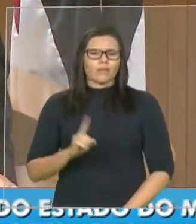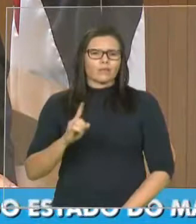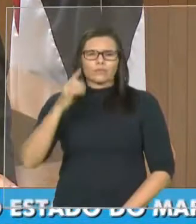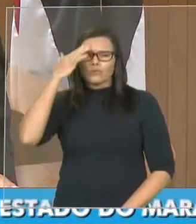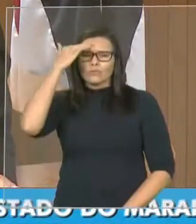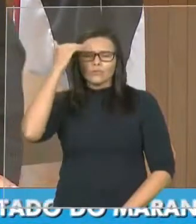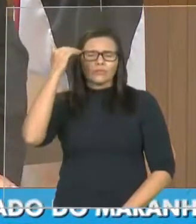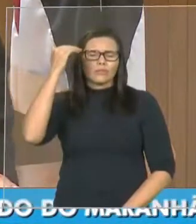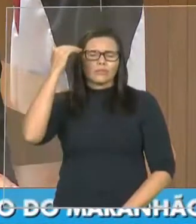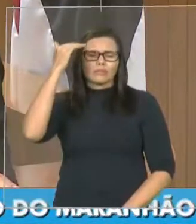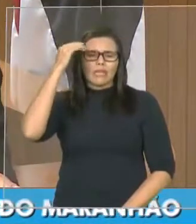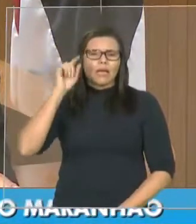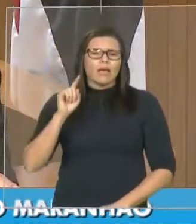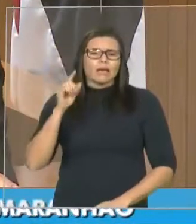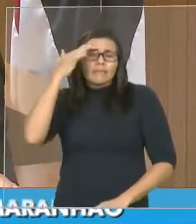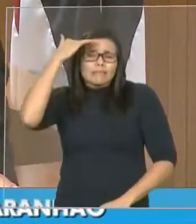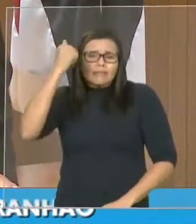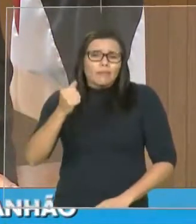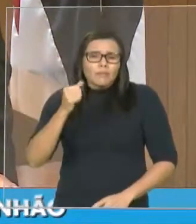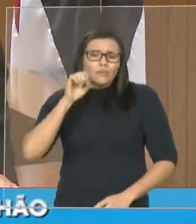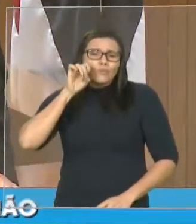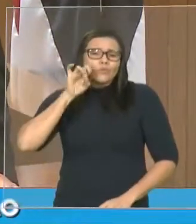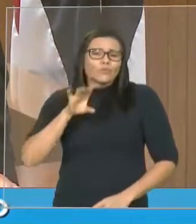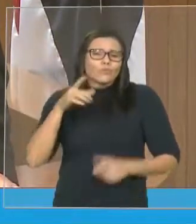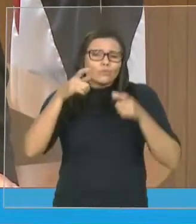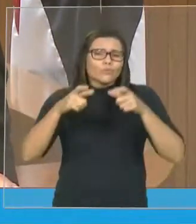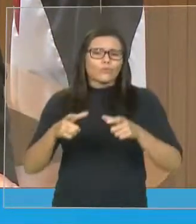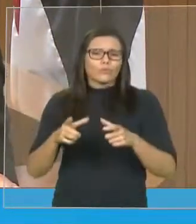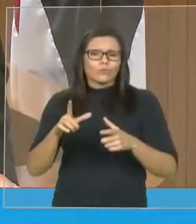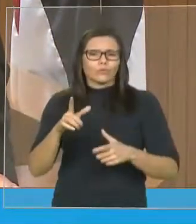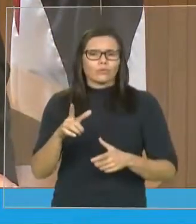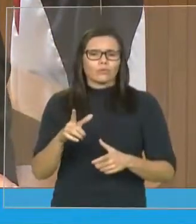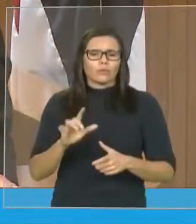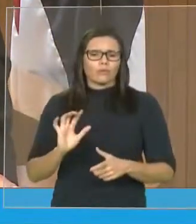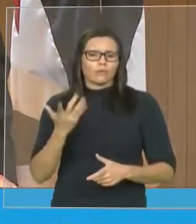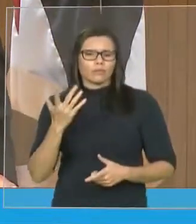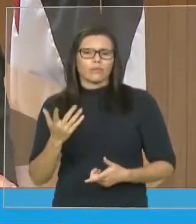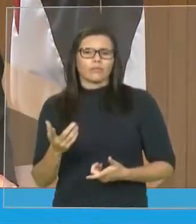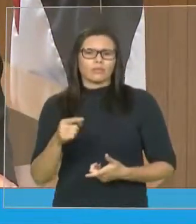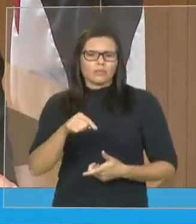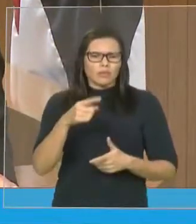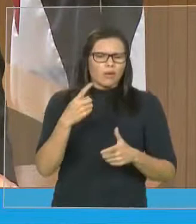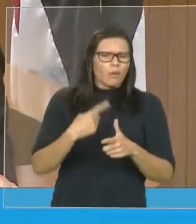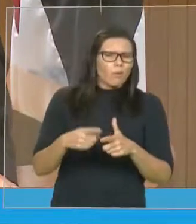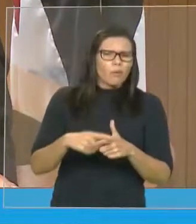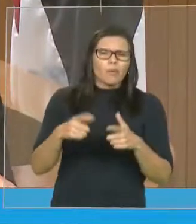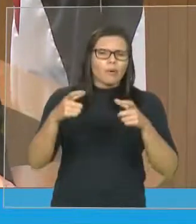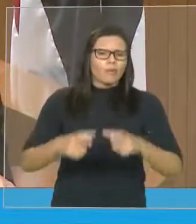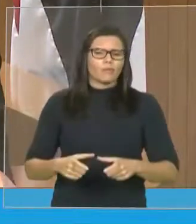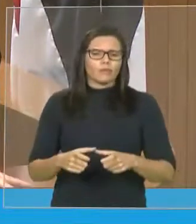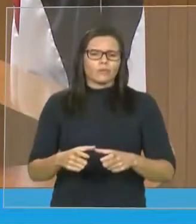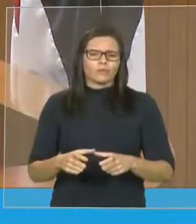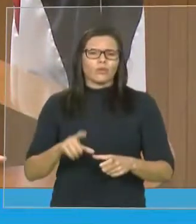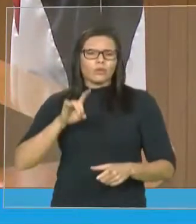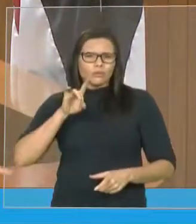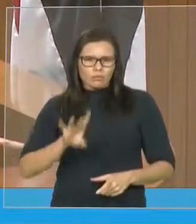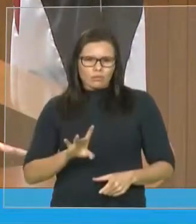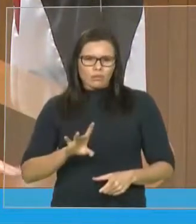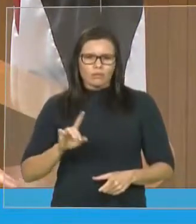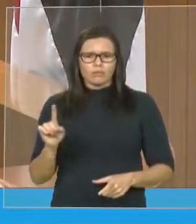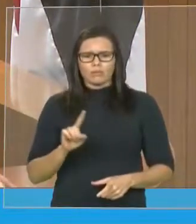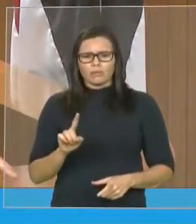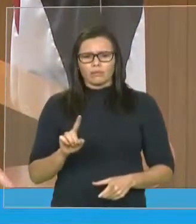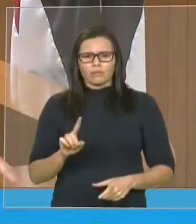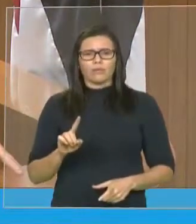plenário diversos gestores e ex-gestores, pessoas que já trabalharam com o dinheiro público na ordenação da despesa, sabemos todos